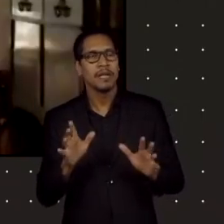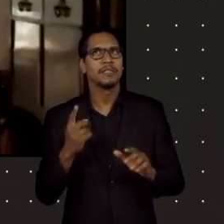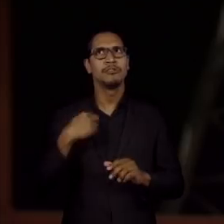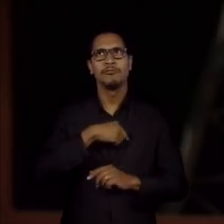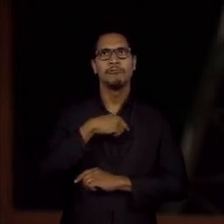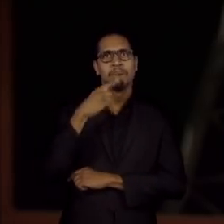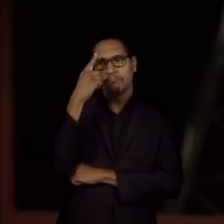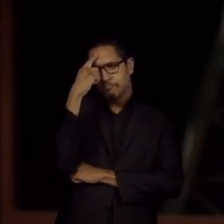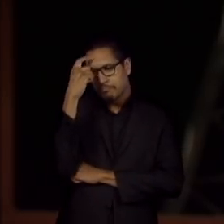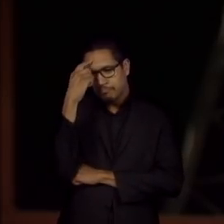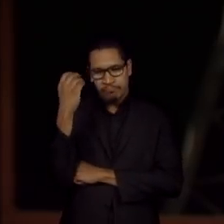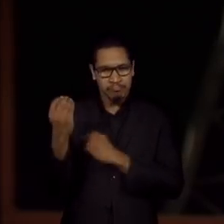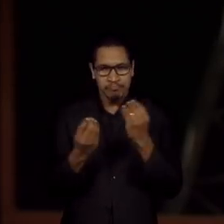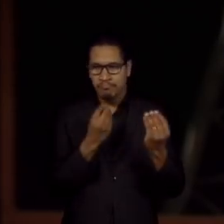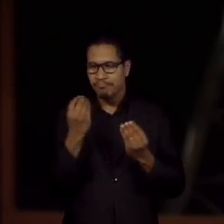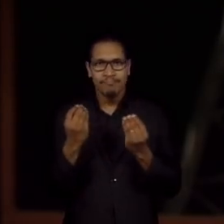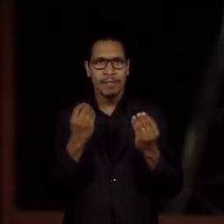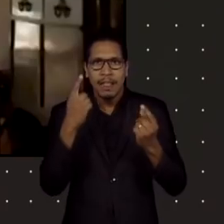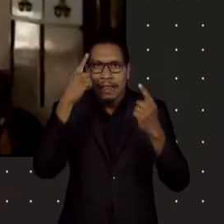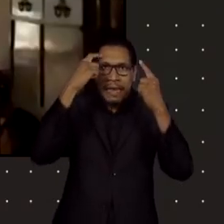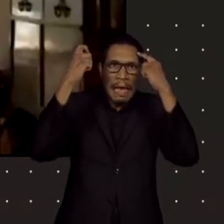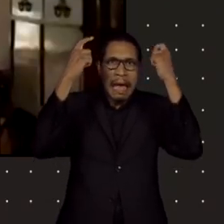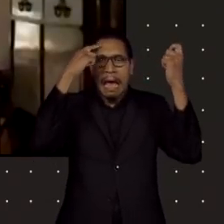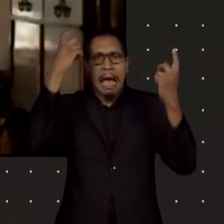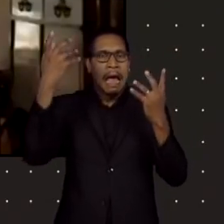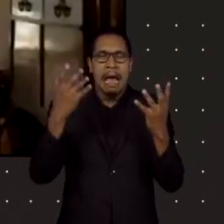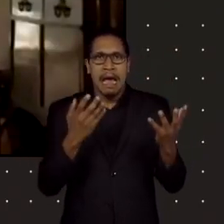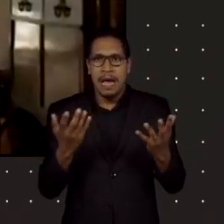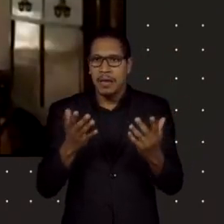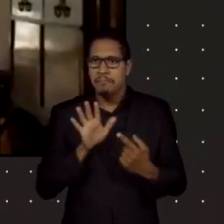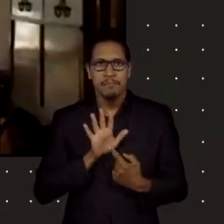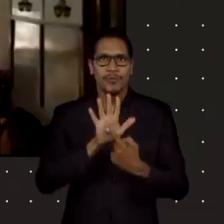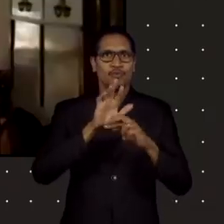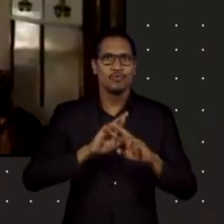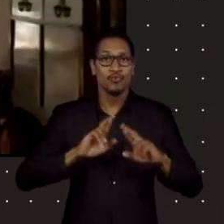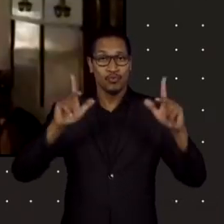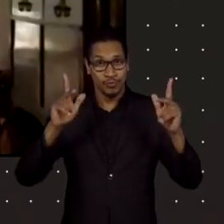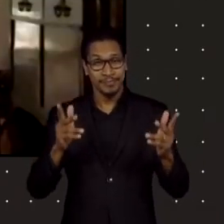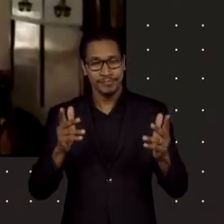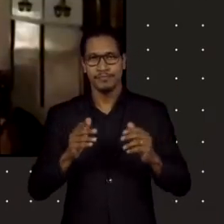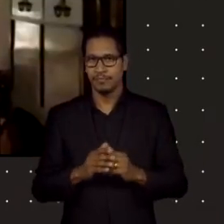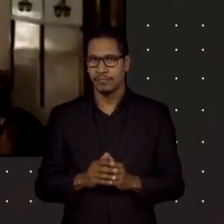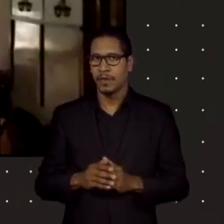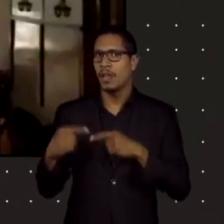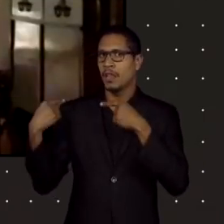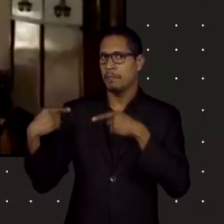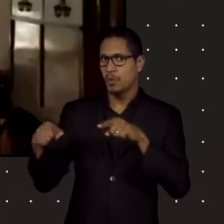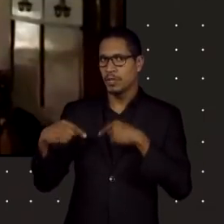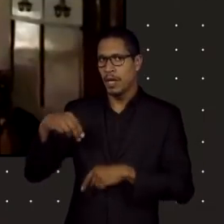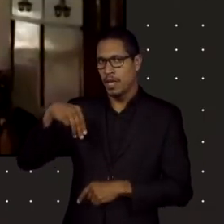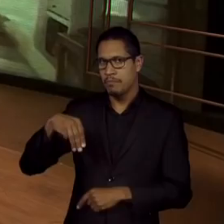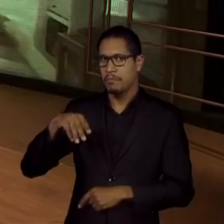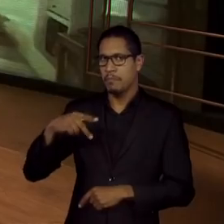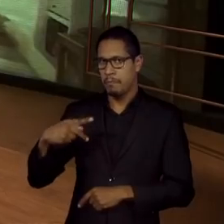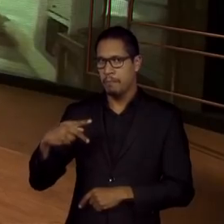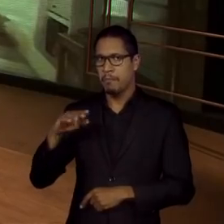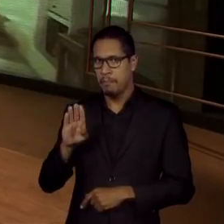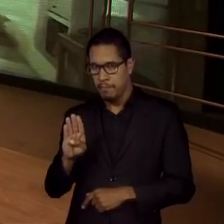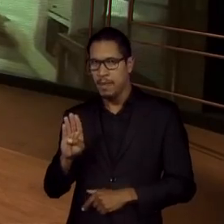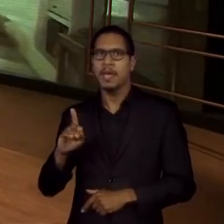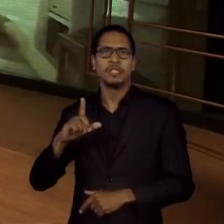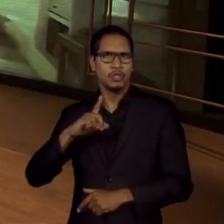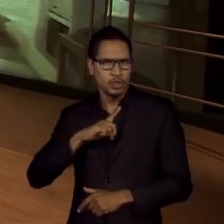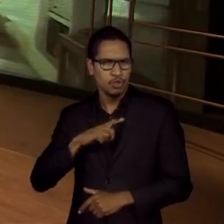Né? Mesmo dentro da própria música brasileira e tal, existia assim, uma coisa